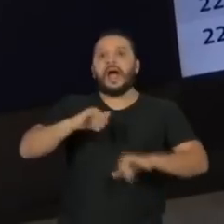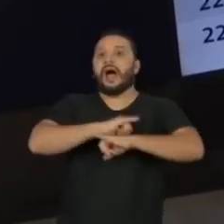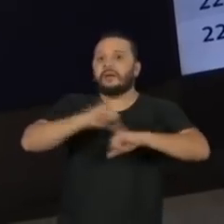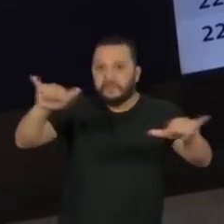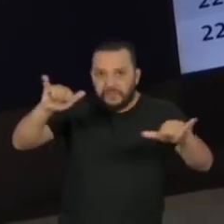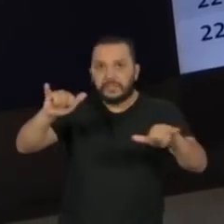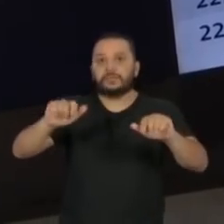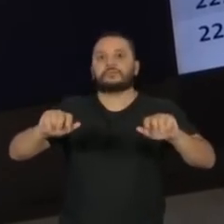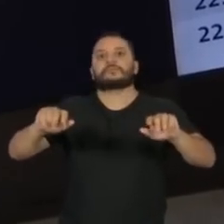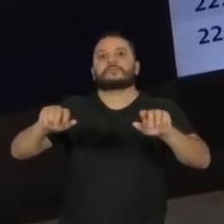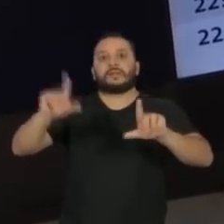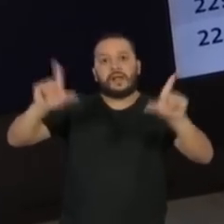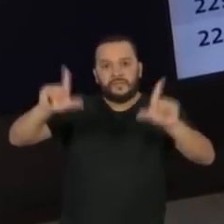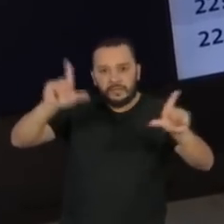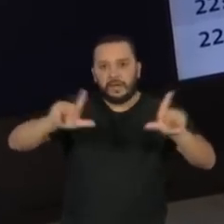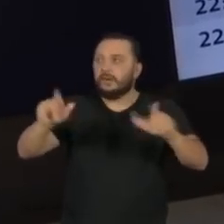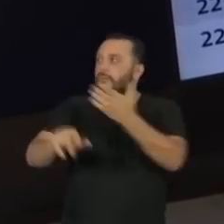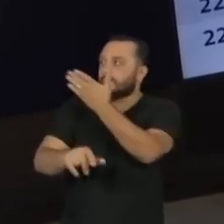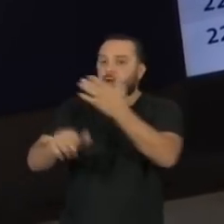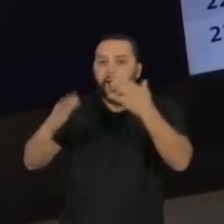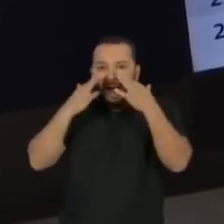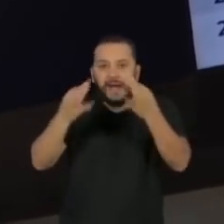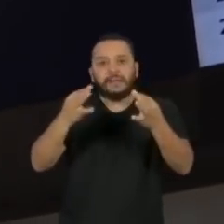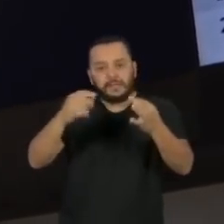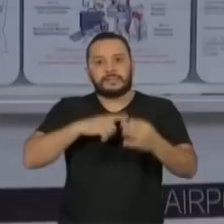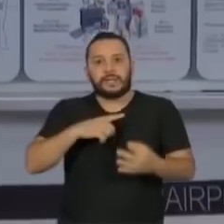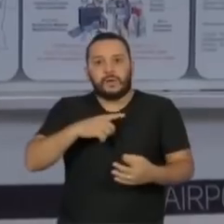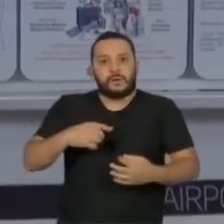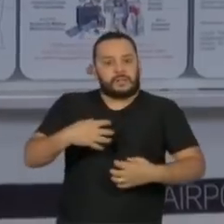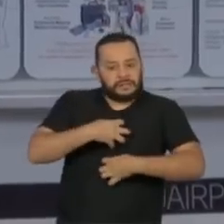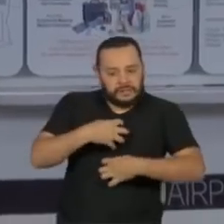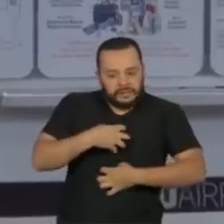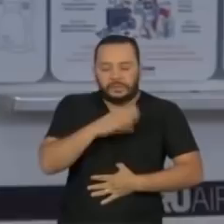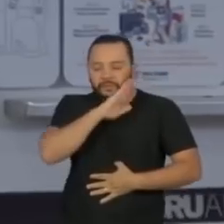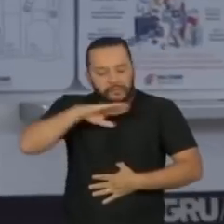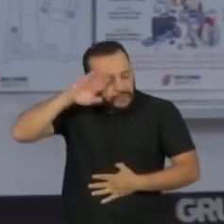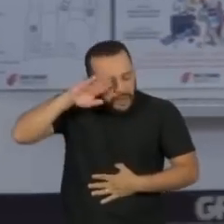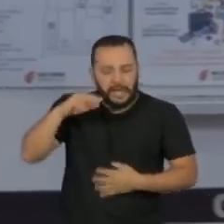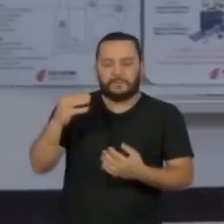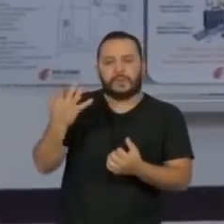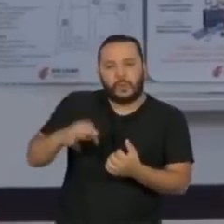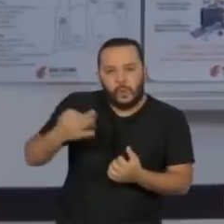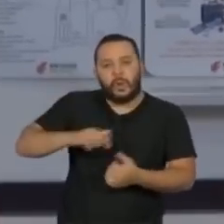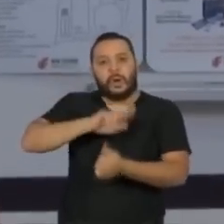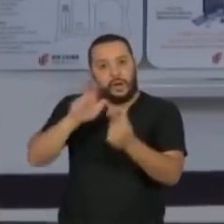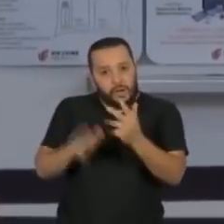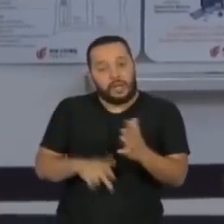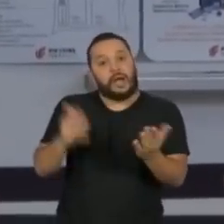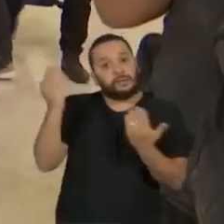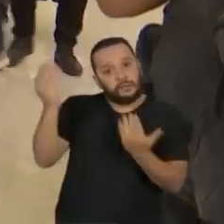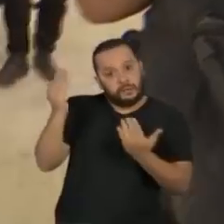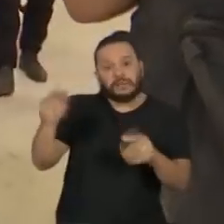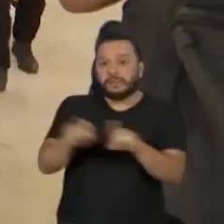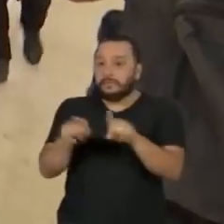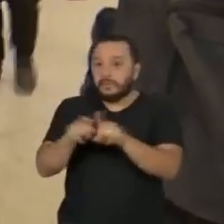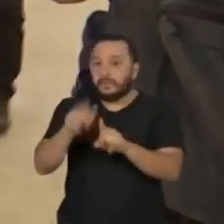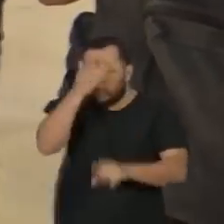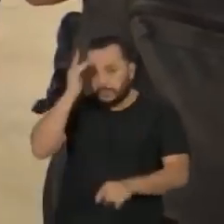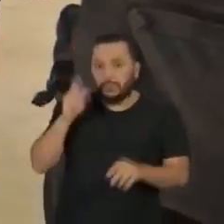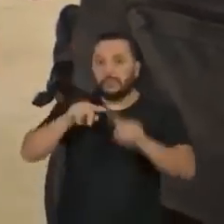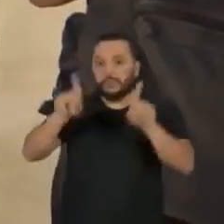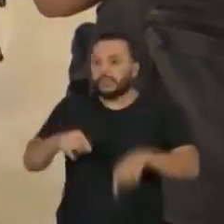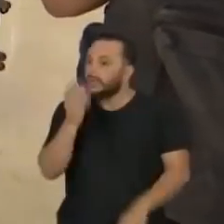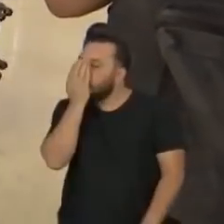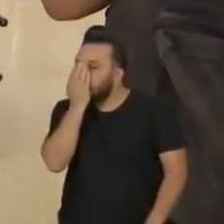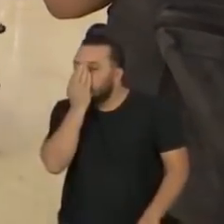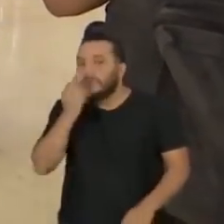e em painéis alertam para os sintomas do novo coronavírus. Funcionários que lidam com o público têm que usar máscara. Na chegada de um avião